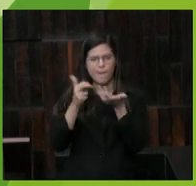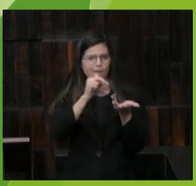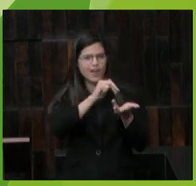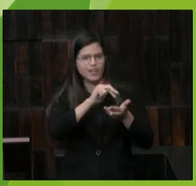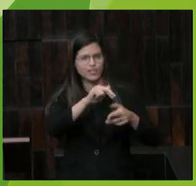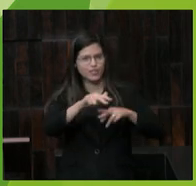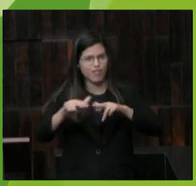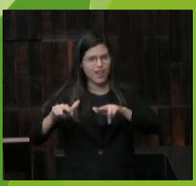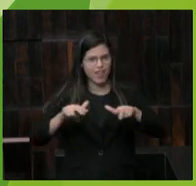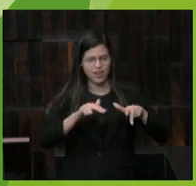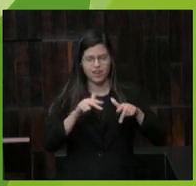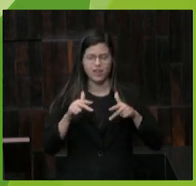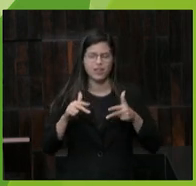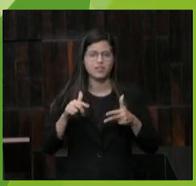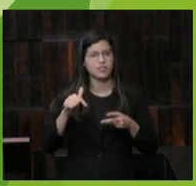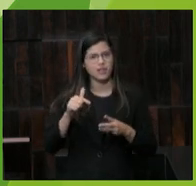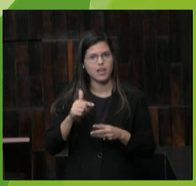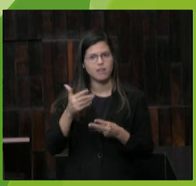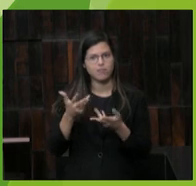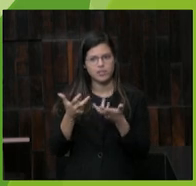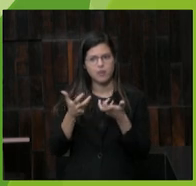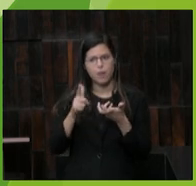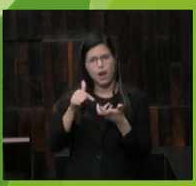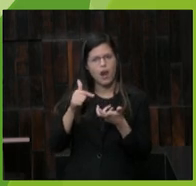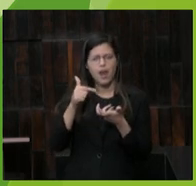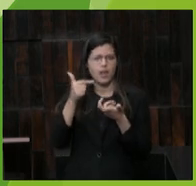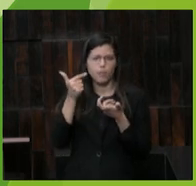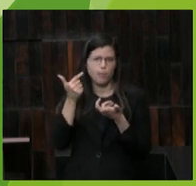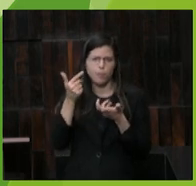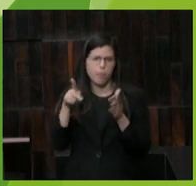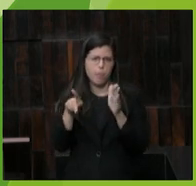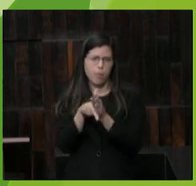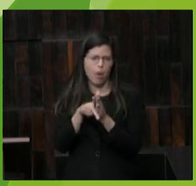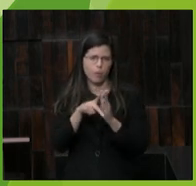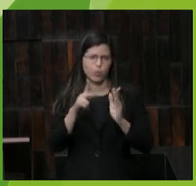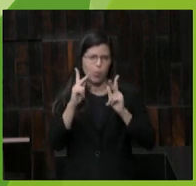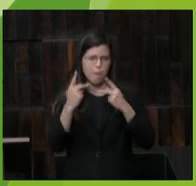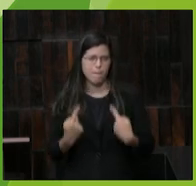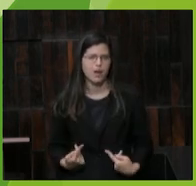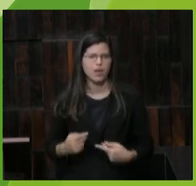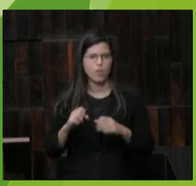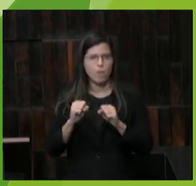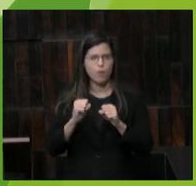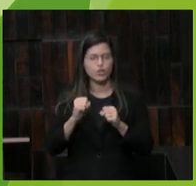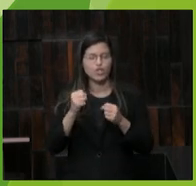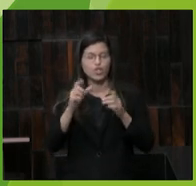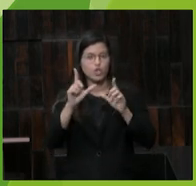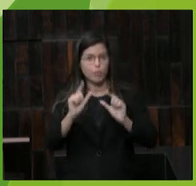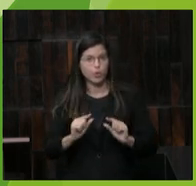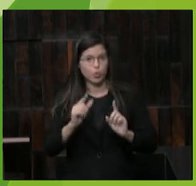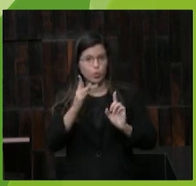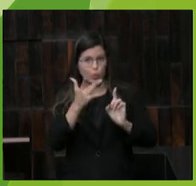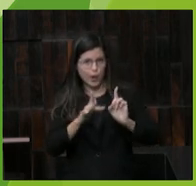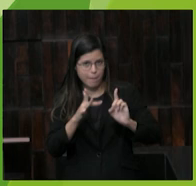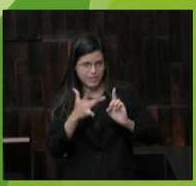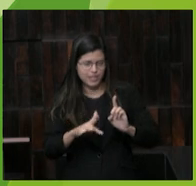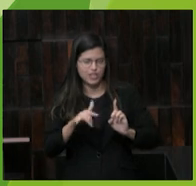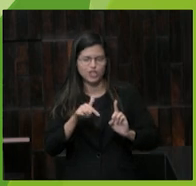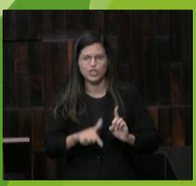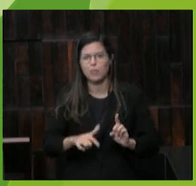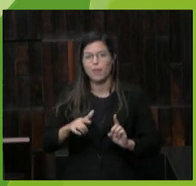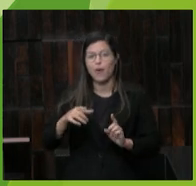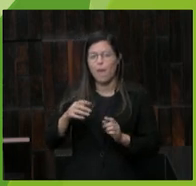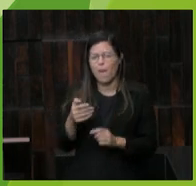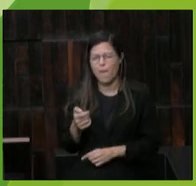das pessoas serem diferentes é natural da condição humana, a gente pode diminuir um pouquinho o capacitismo na sociedade. Já estou terminando, deputada. A última